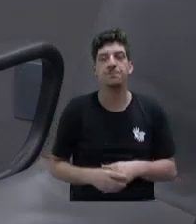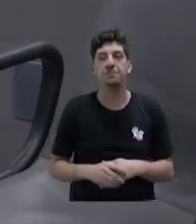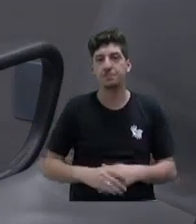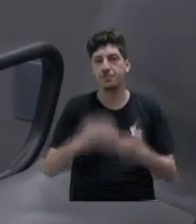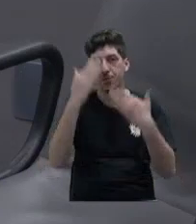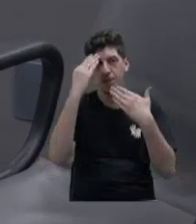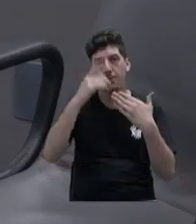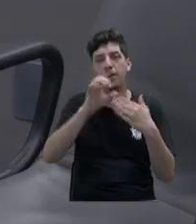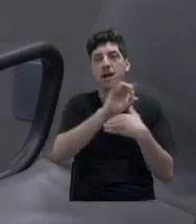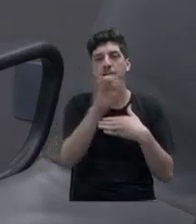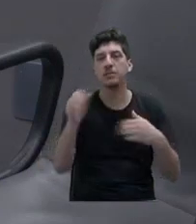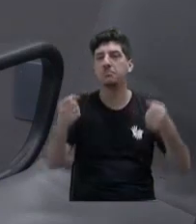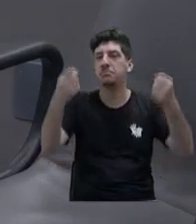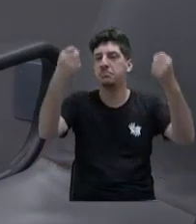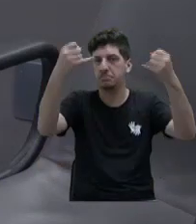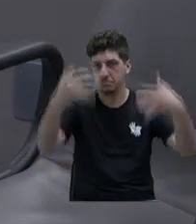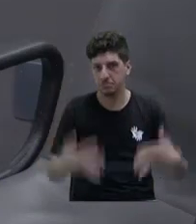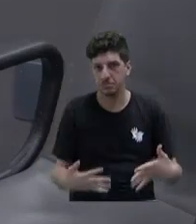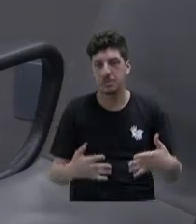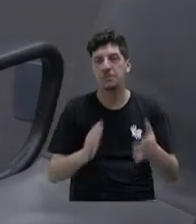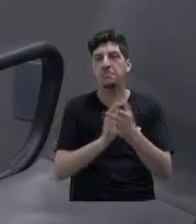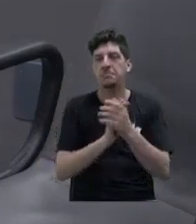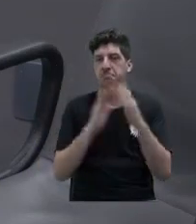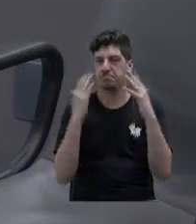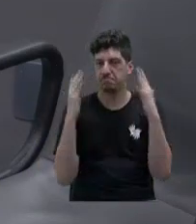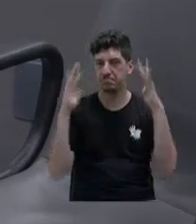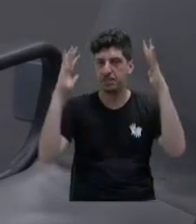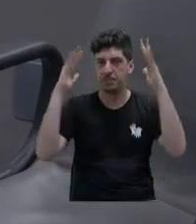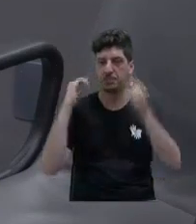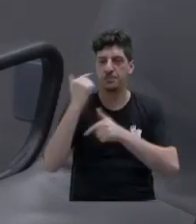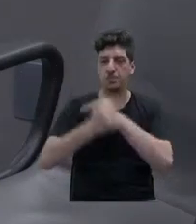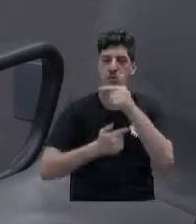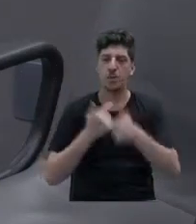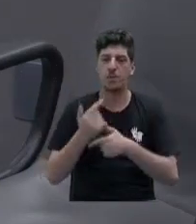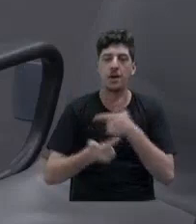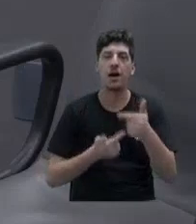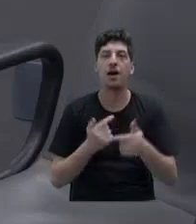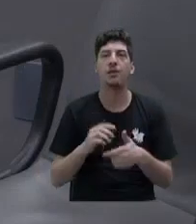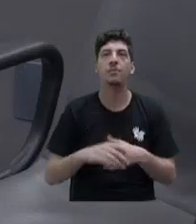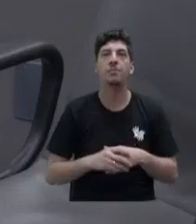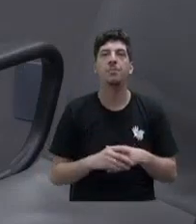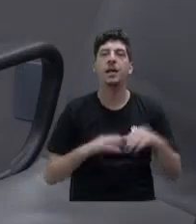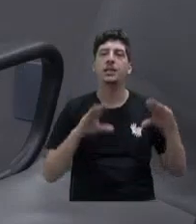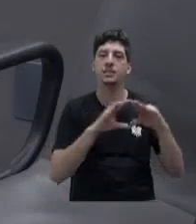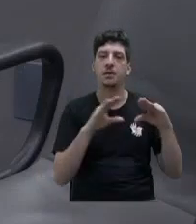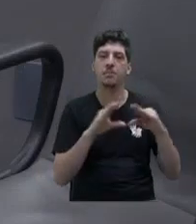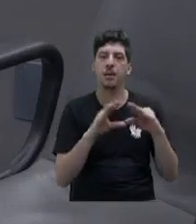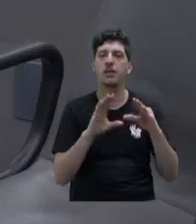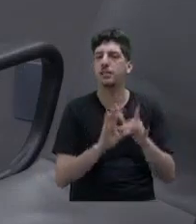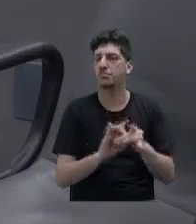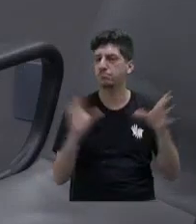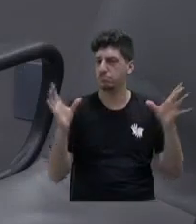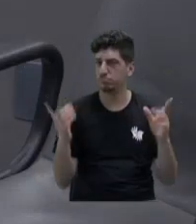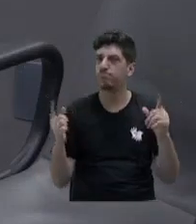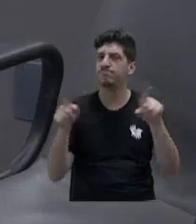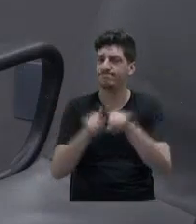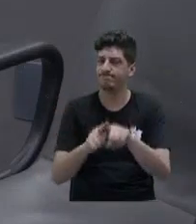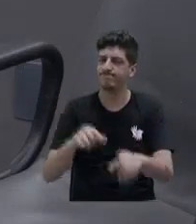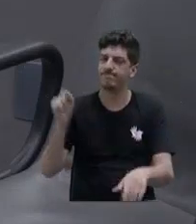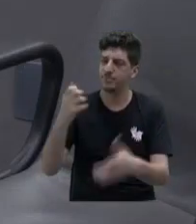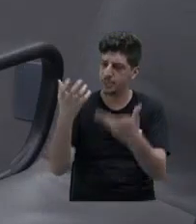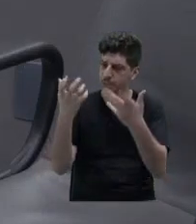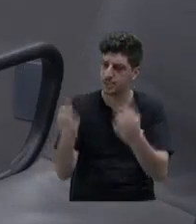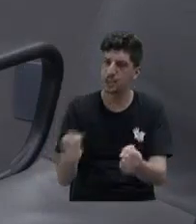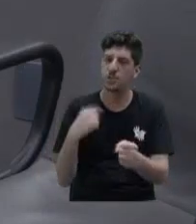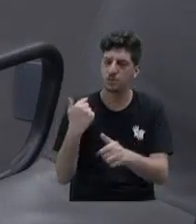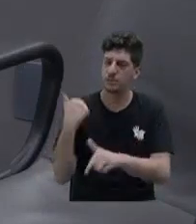pelas explanações, parabéns pelo trabalho. Contem com essa casa, porque nós temos muito o